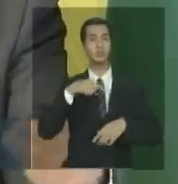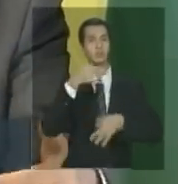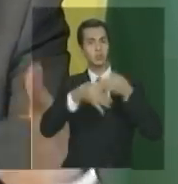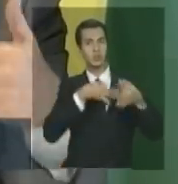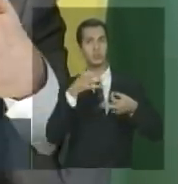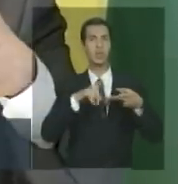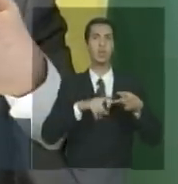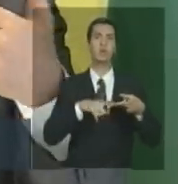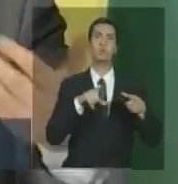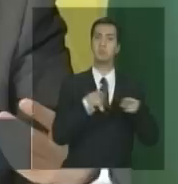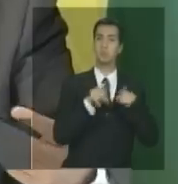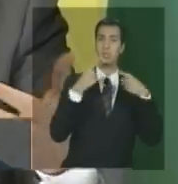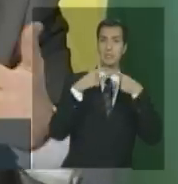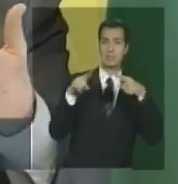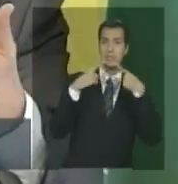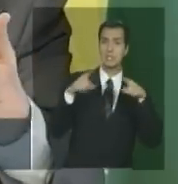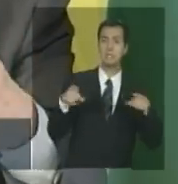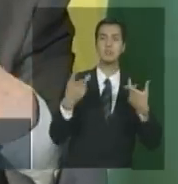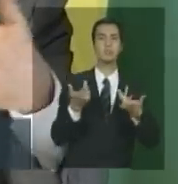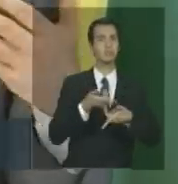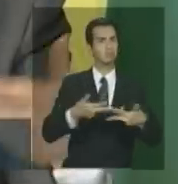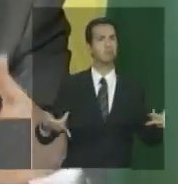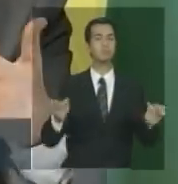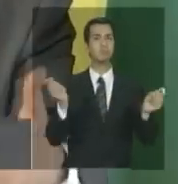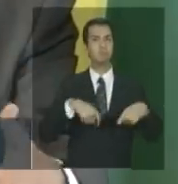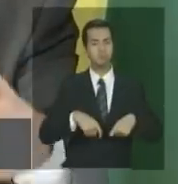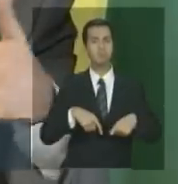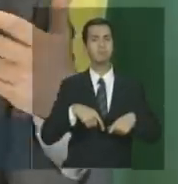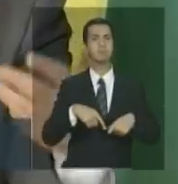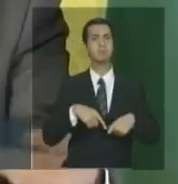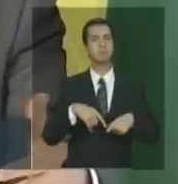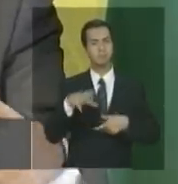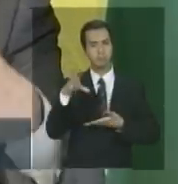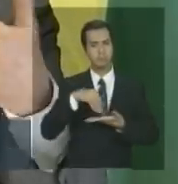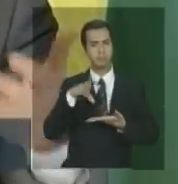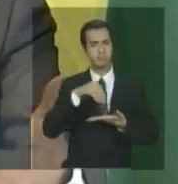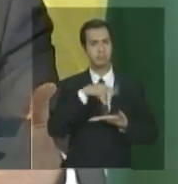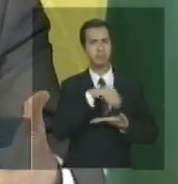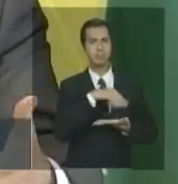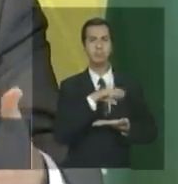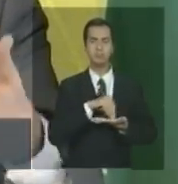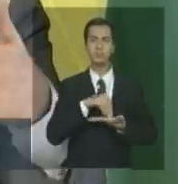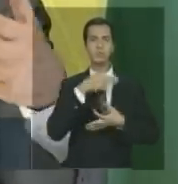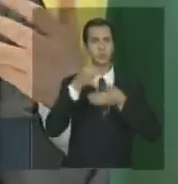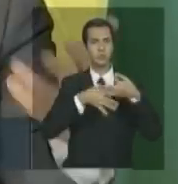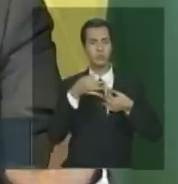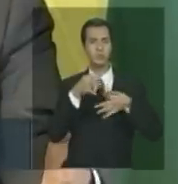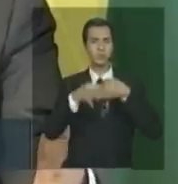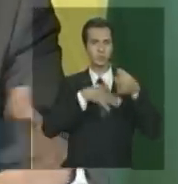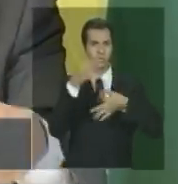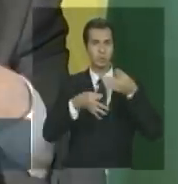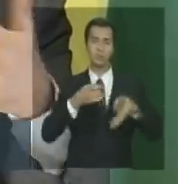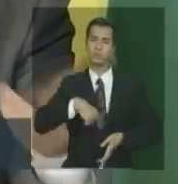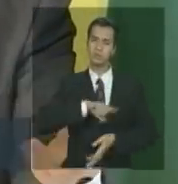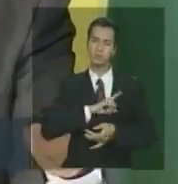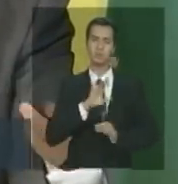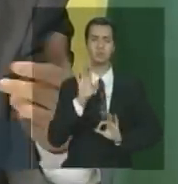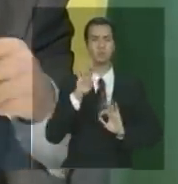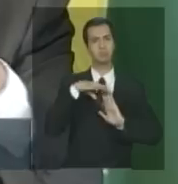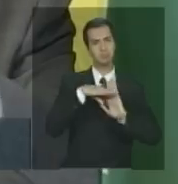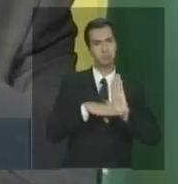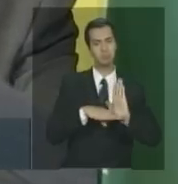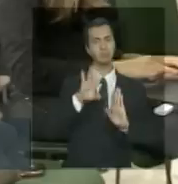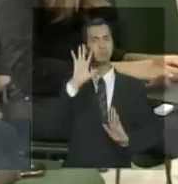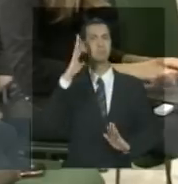dos empresários, de modo a que nós possamos pautar melhor a nossa agenda e nossas medidas a partir dessas críticas, a partir